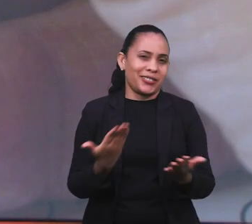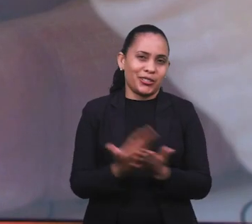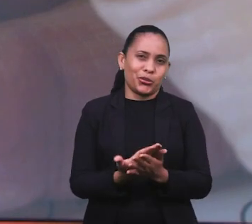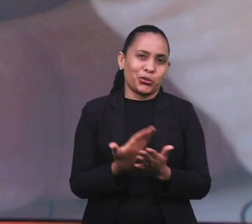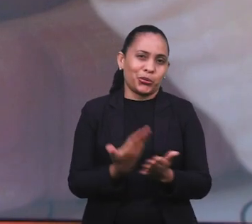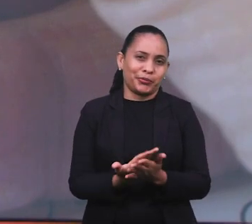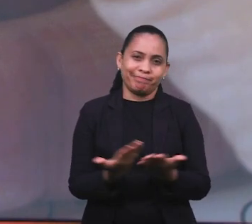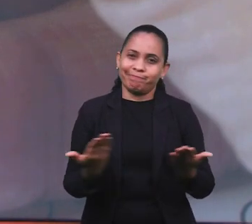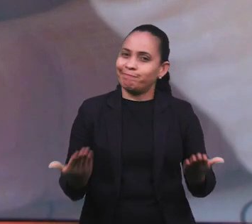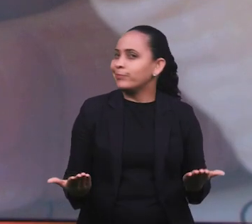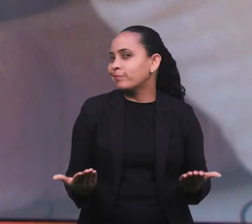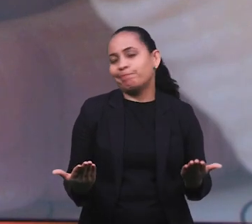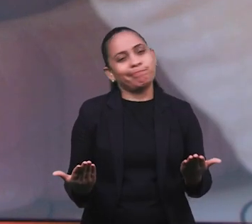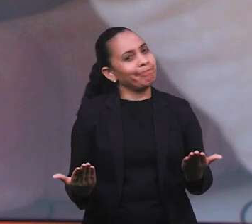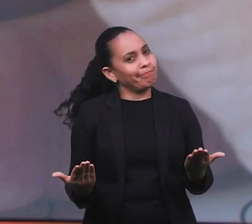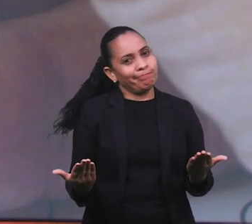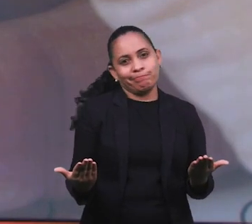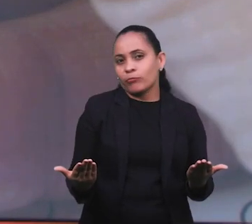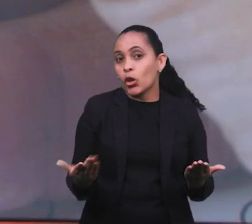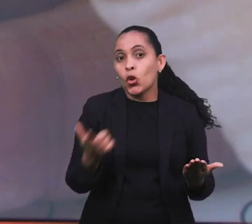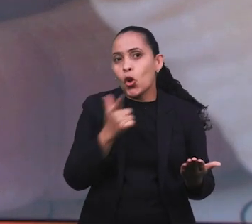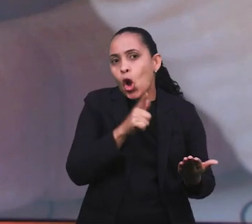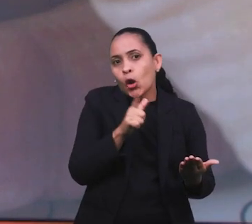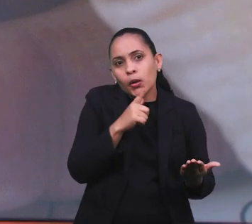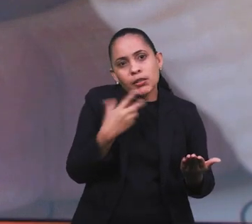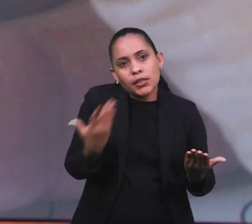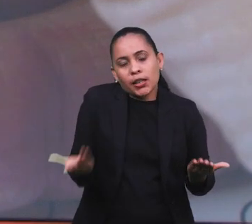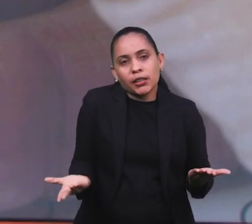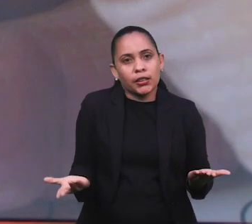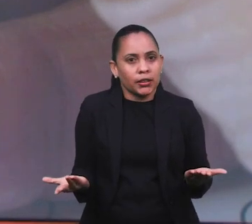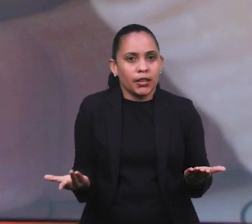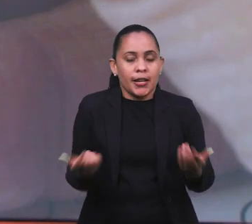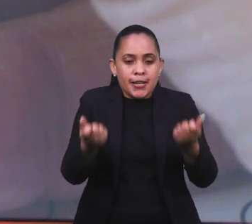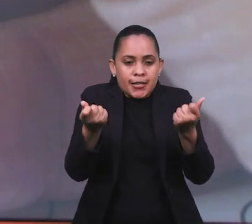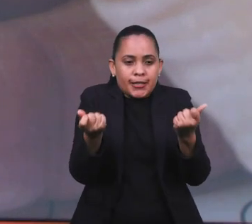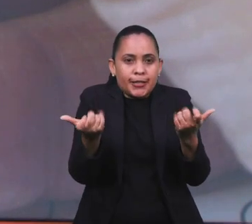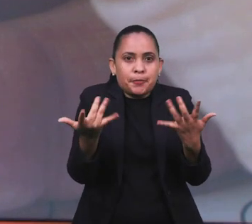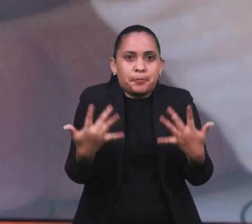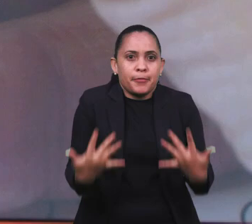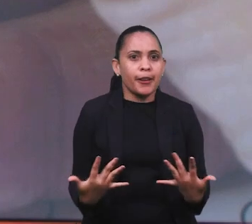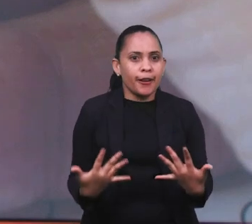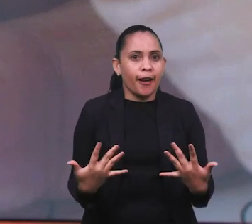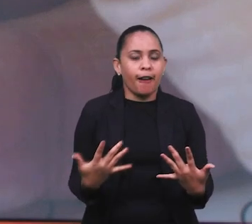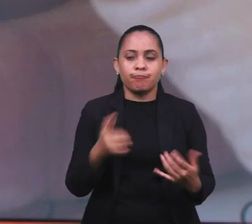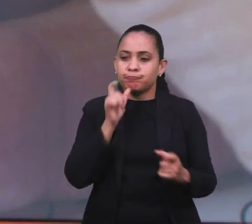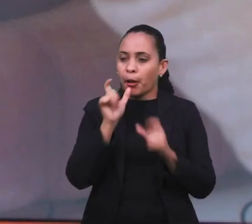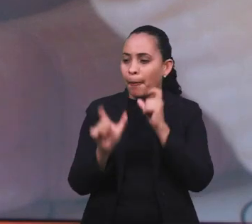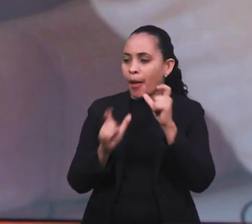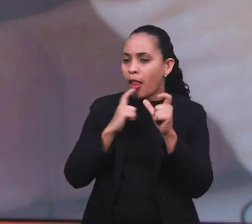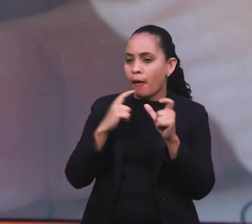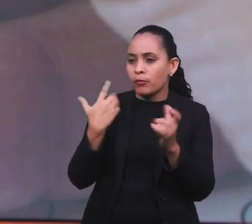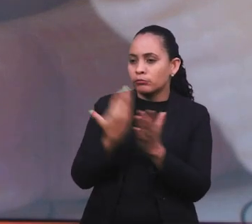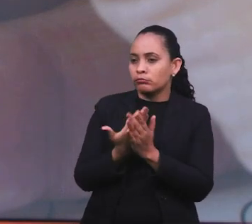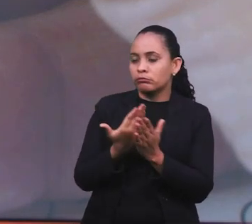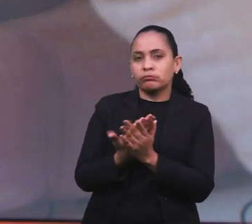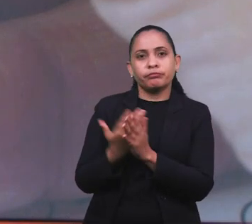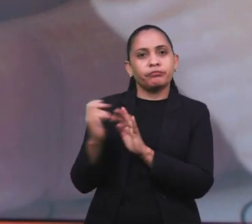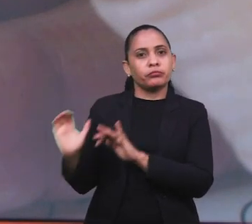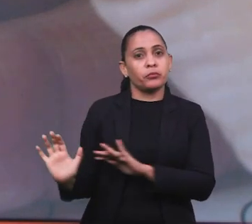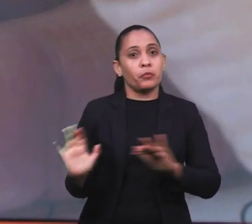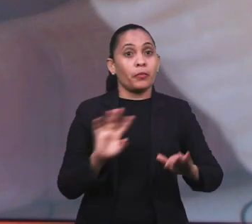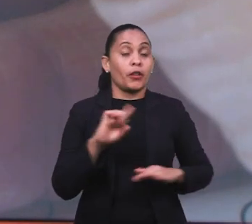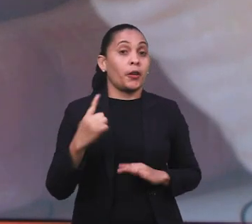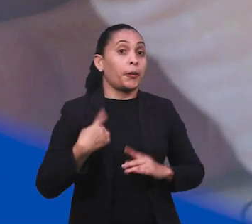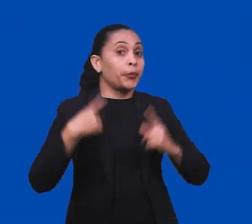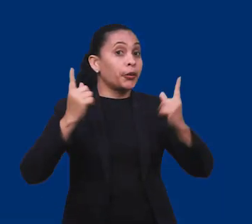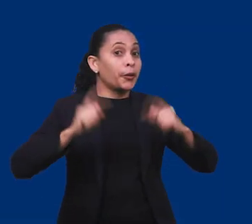estudou. Não consegue ali até mesmo fazer o quê? Explicar com as suas palavras o que estudou. Então como que a